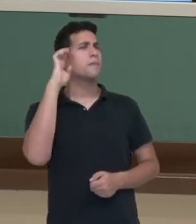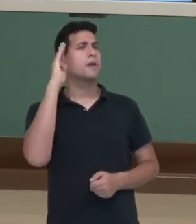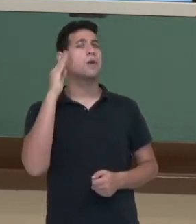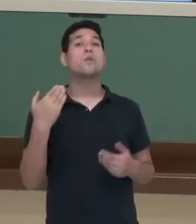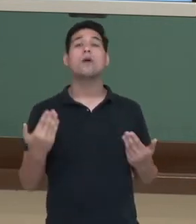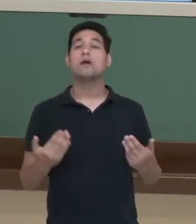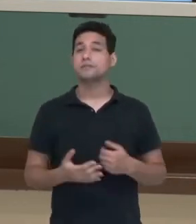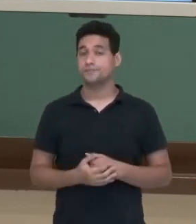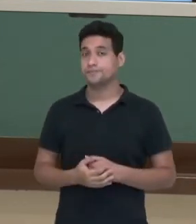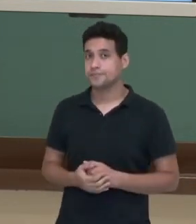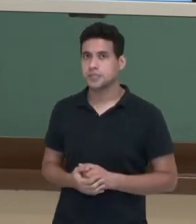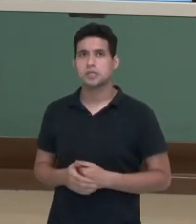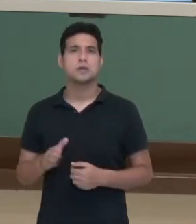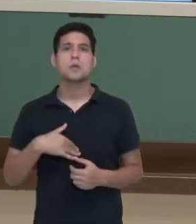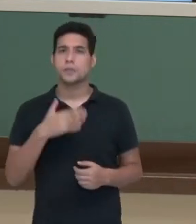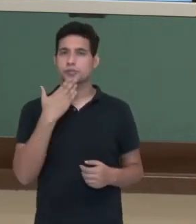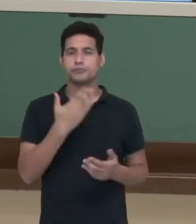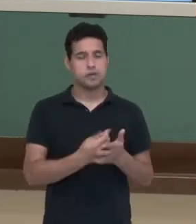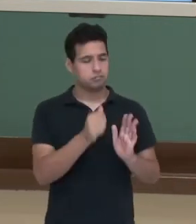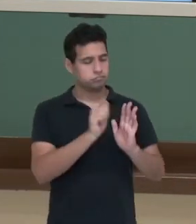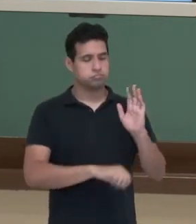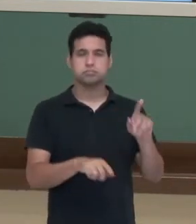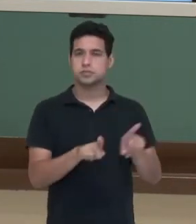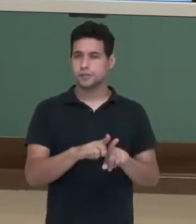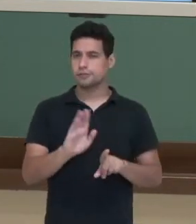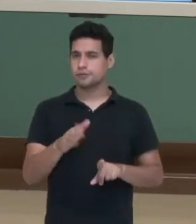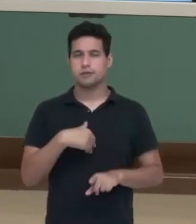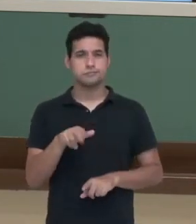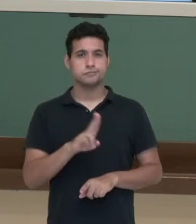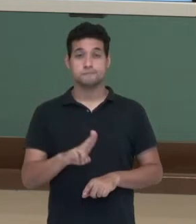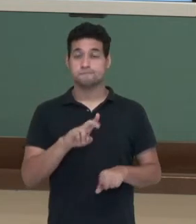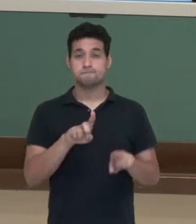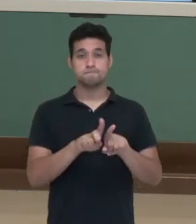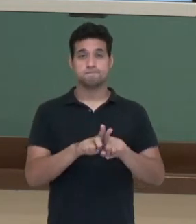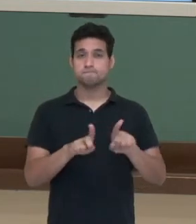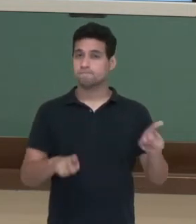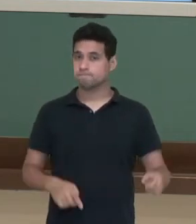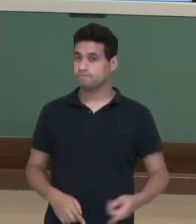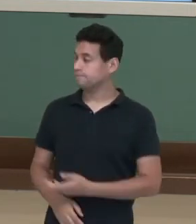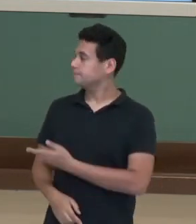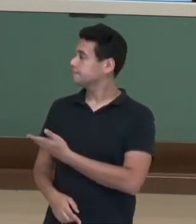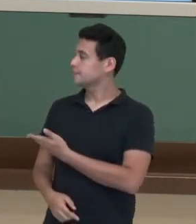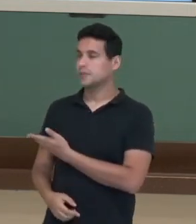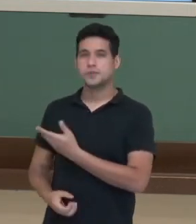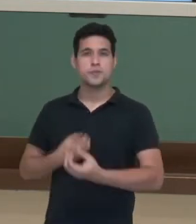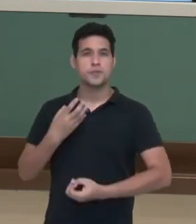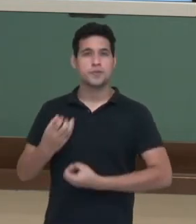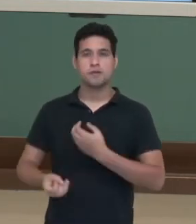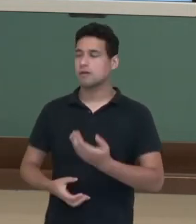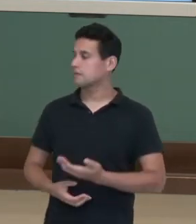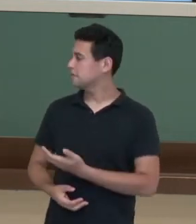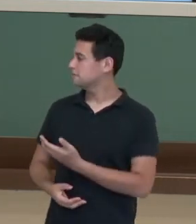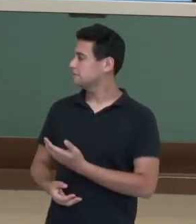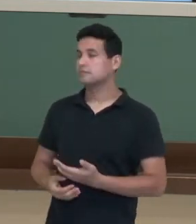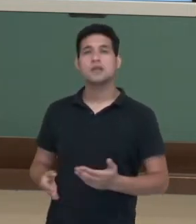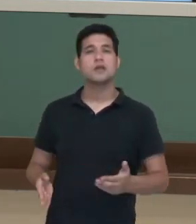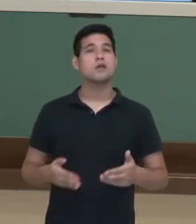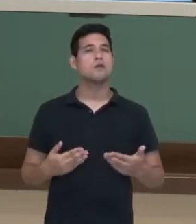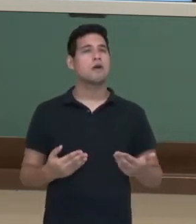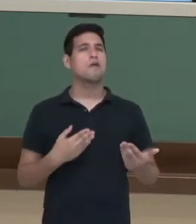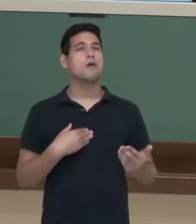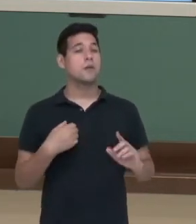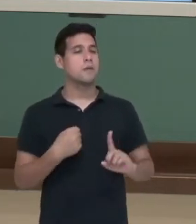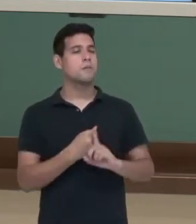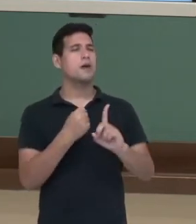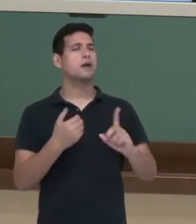que é o recurso textual que se utiliza nesse poema e qual a